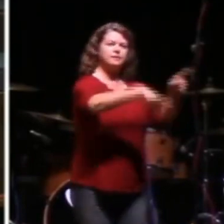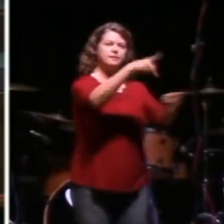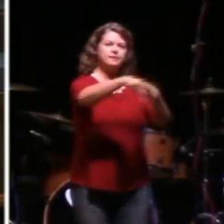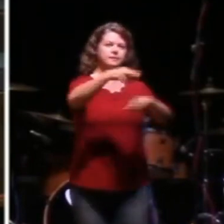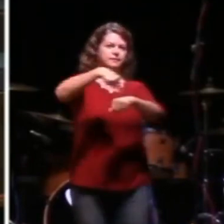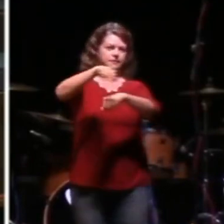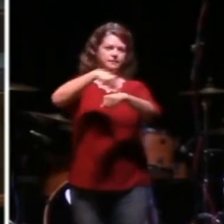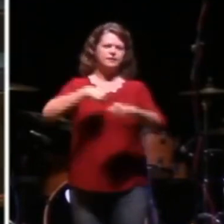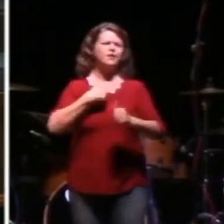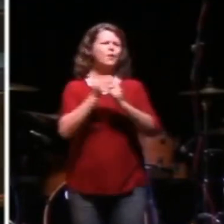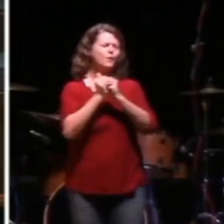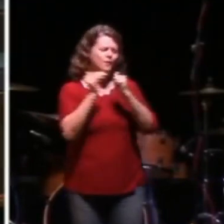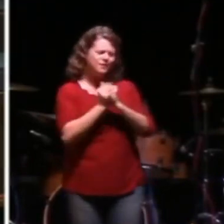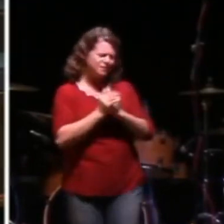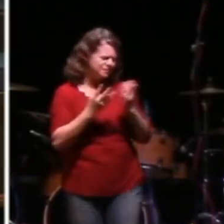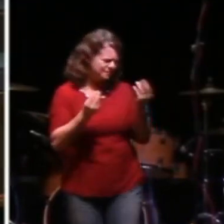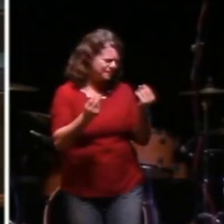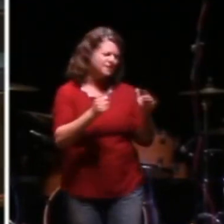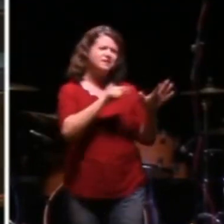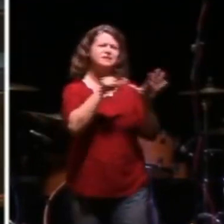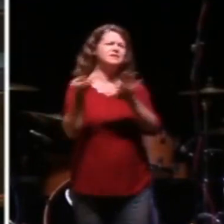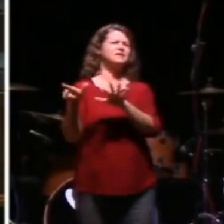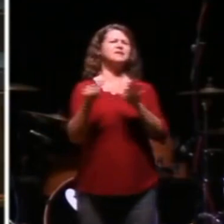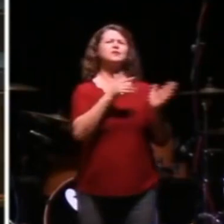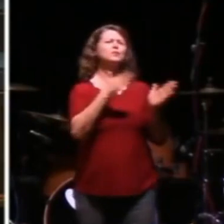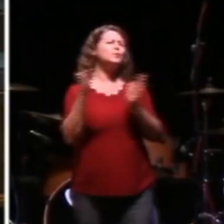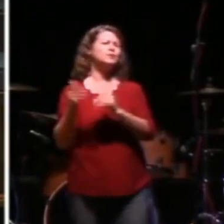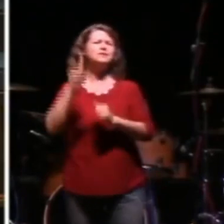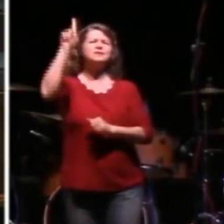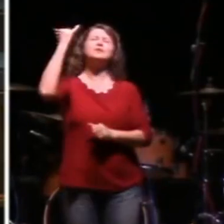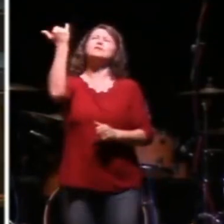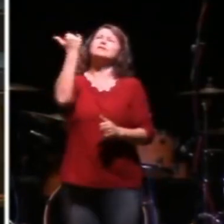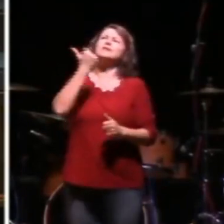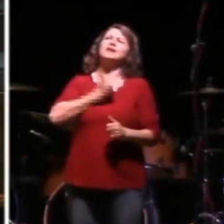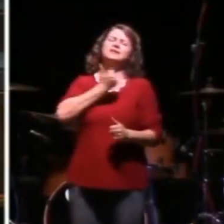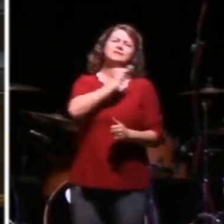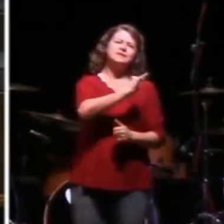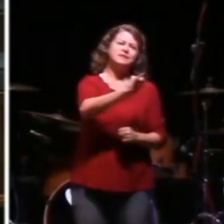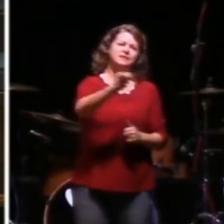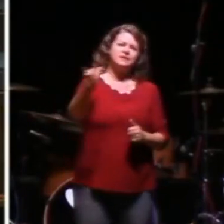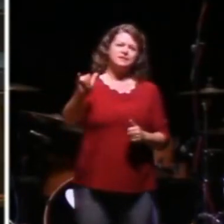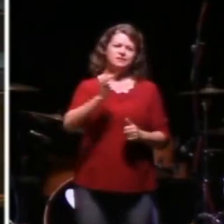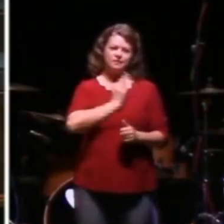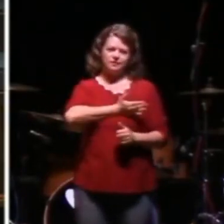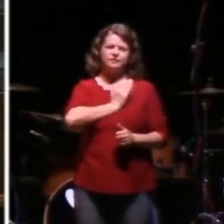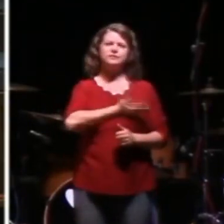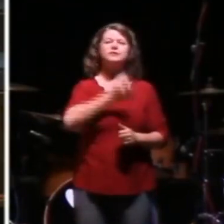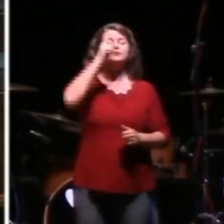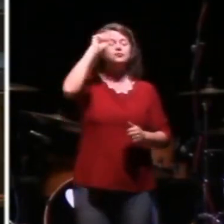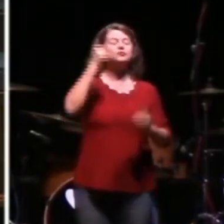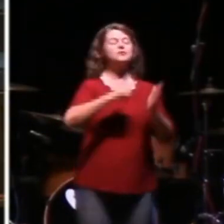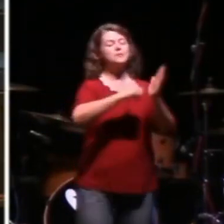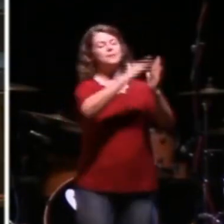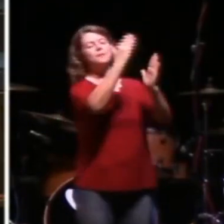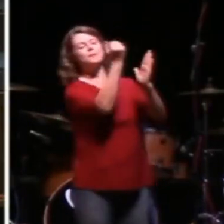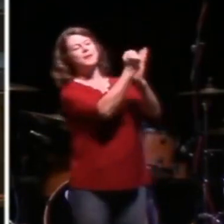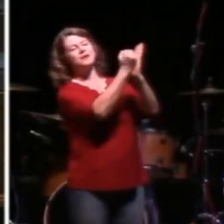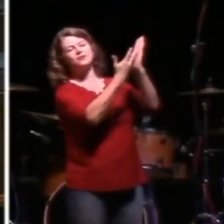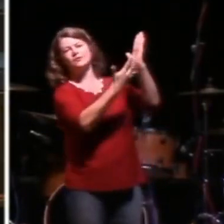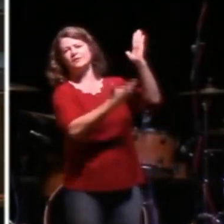eu orei muito essa semana inteira para que deus falasse ao seu coração nesse dia de páscoa